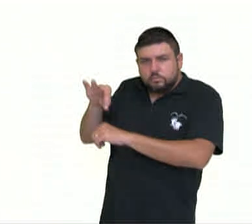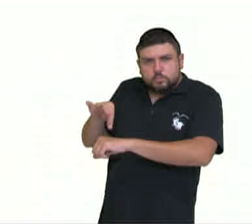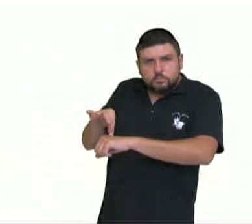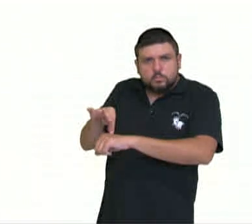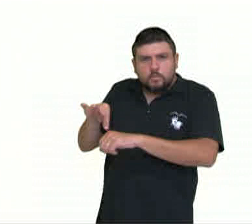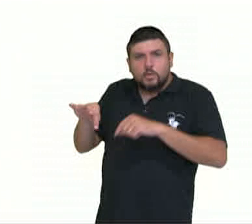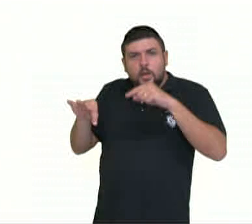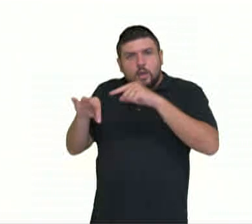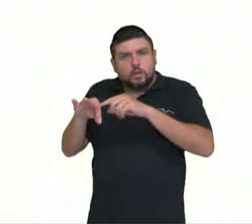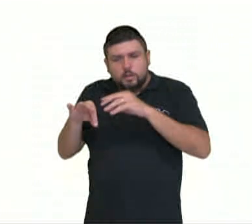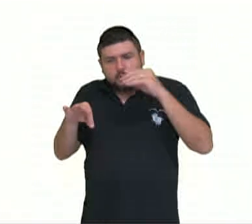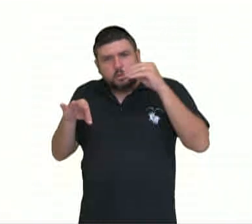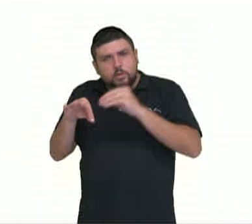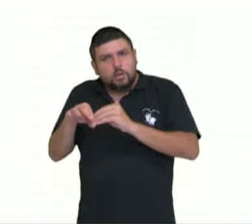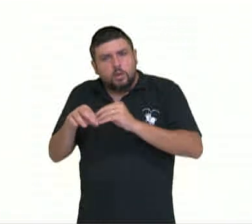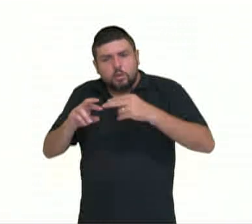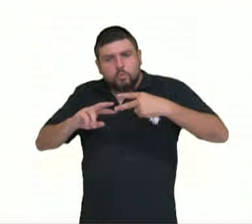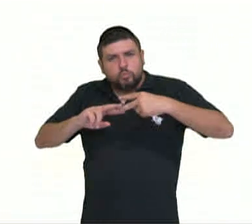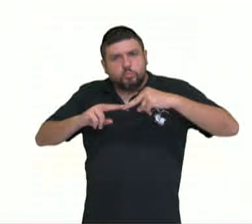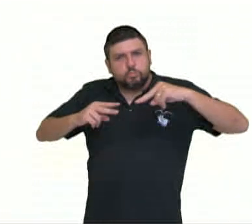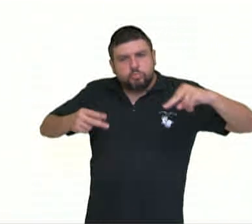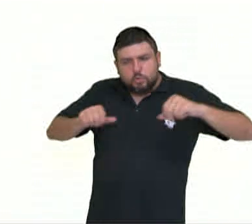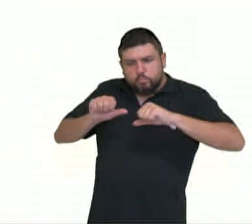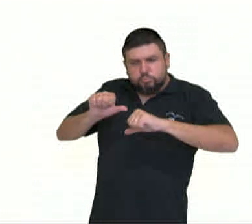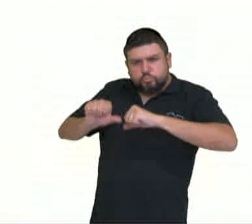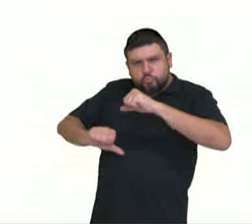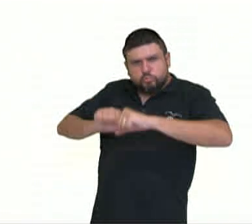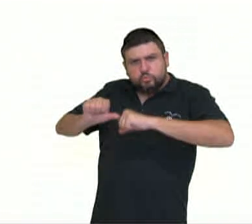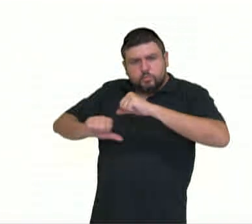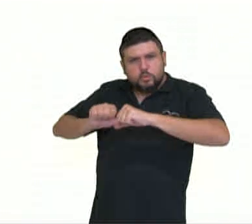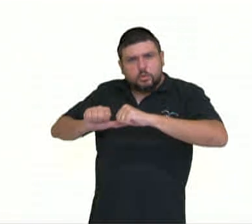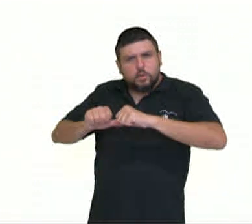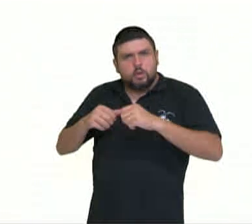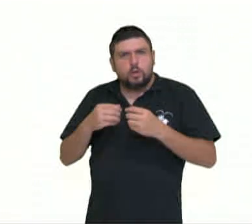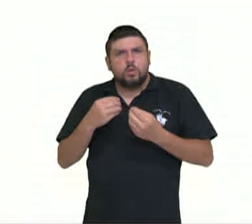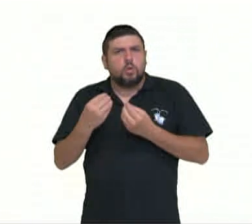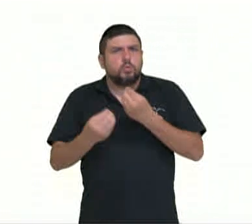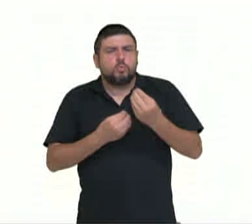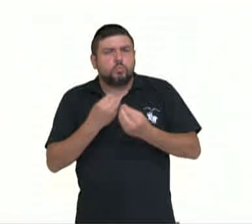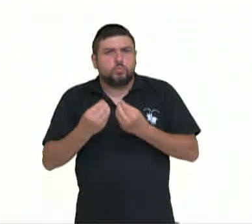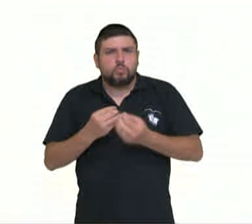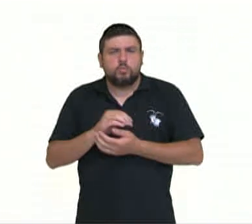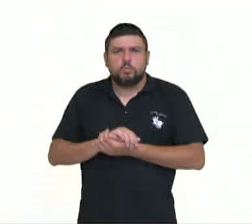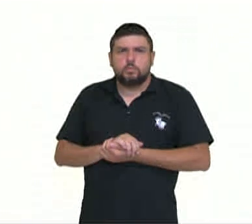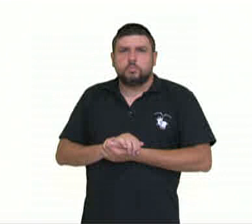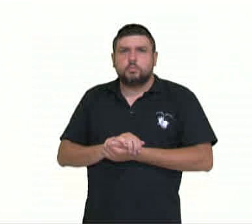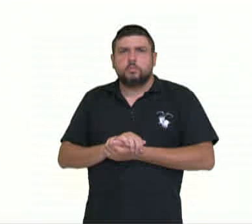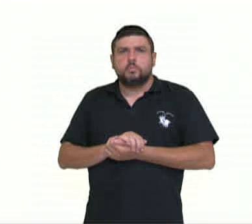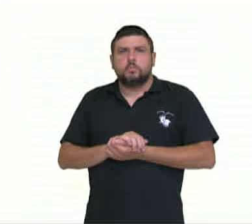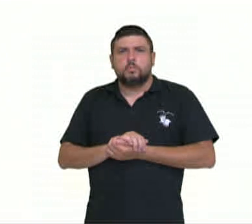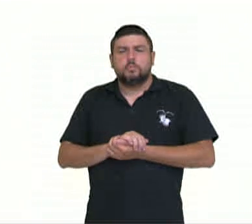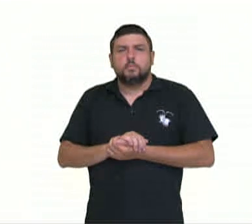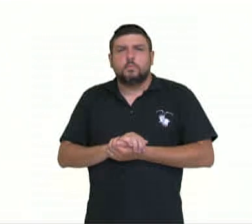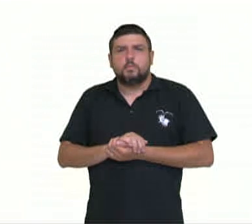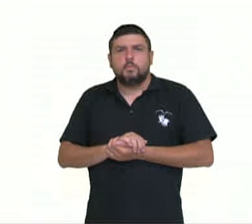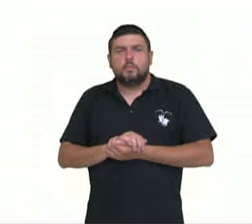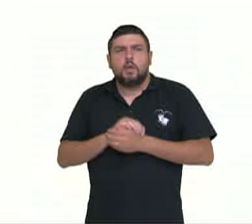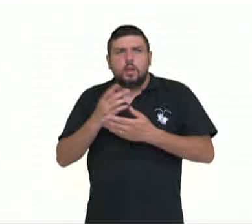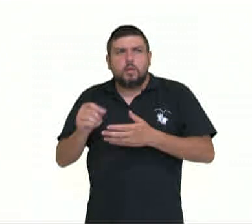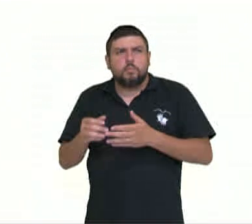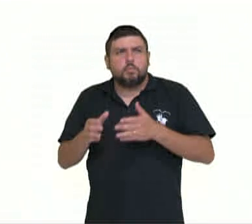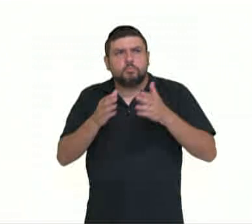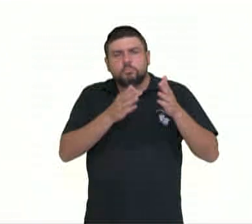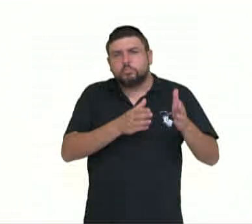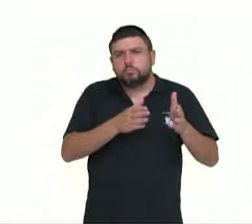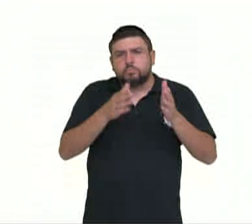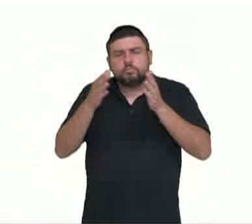O transmissor e o agente causal da dengue são, respectivamente, lembre-se, pessoal, quando a gente fala respectivamente, tem que ser na